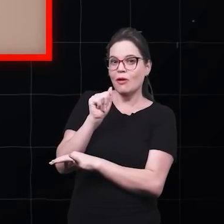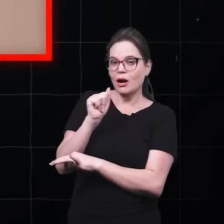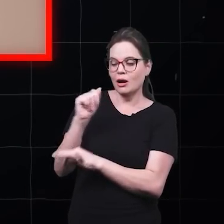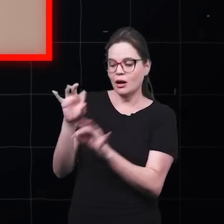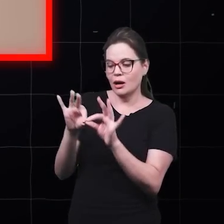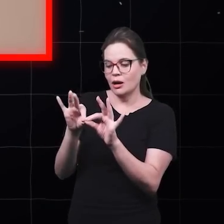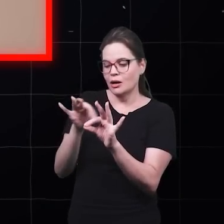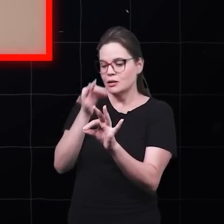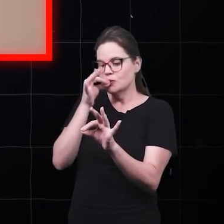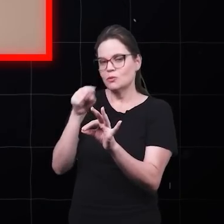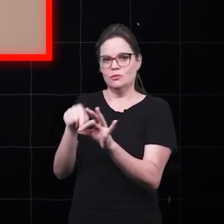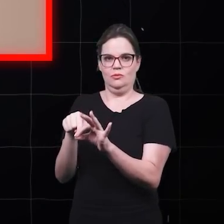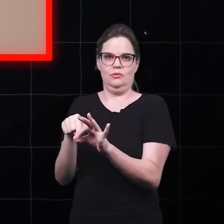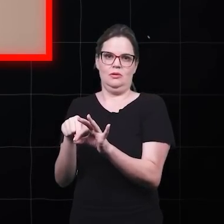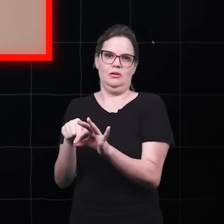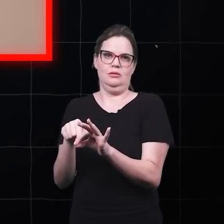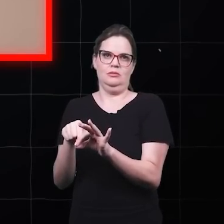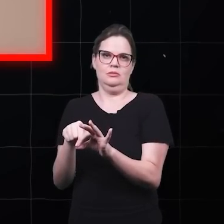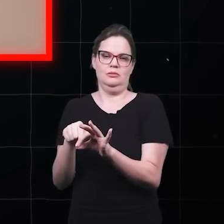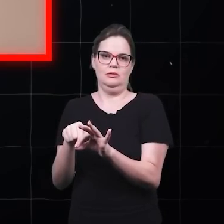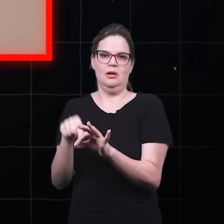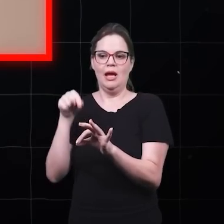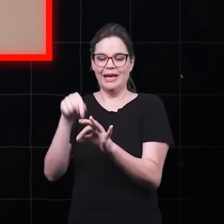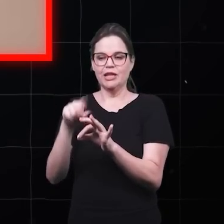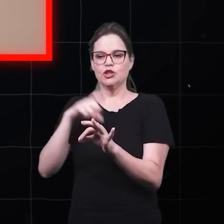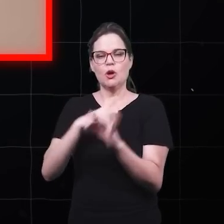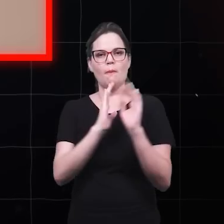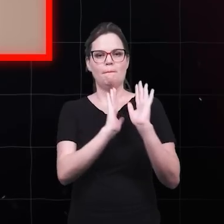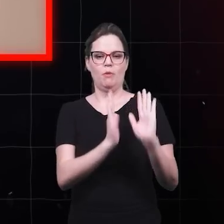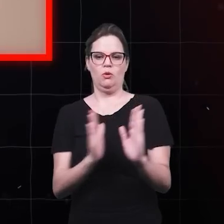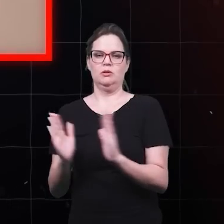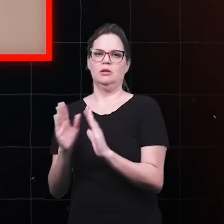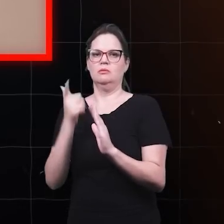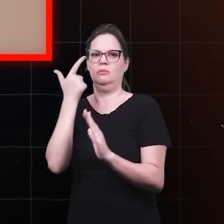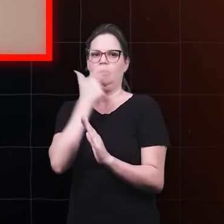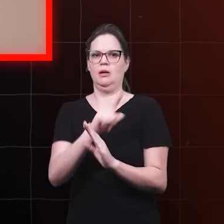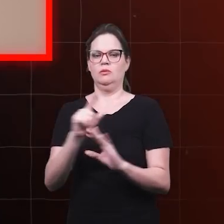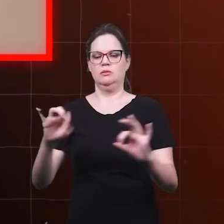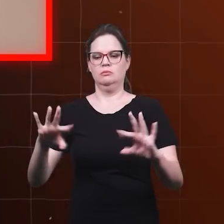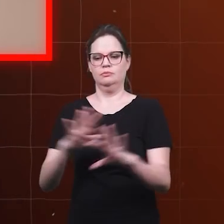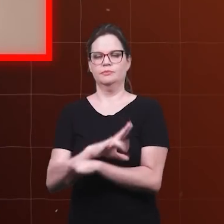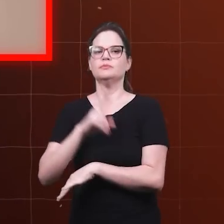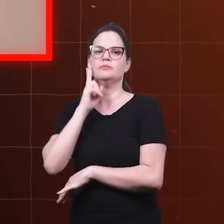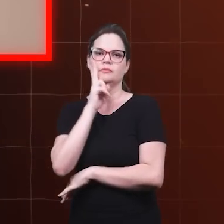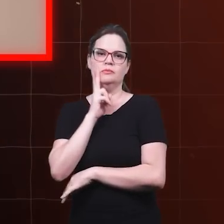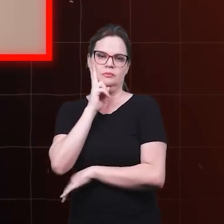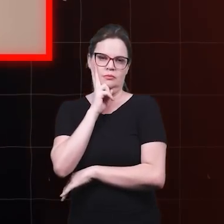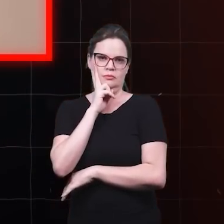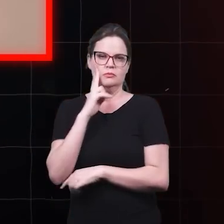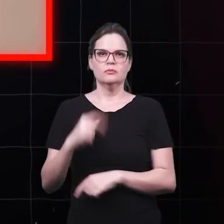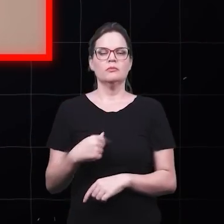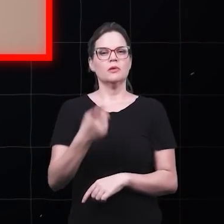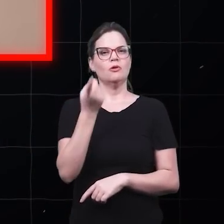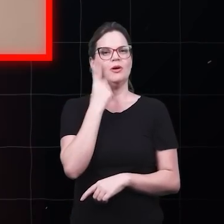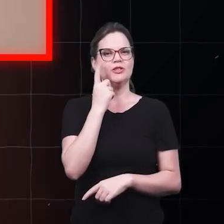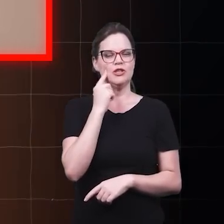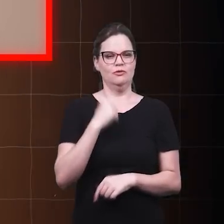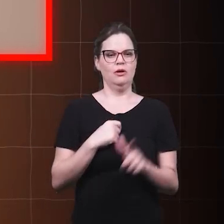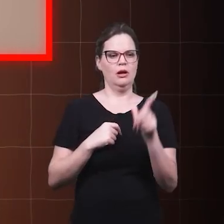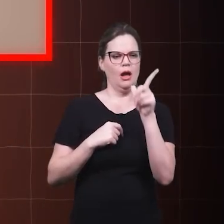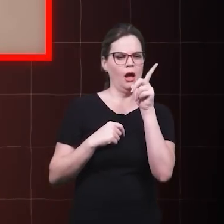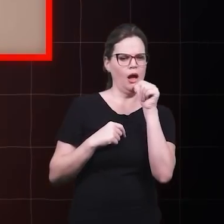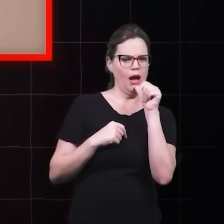usada para fermentação para produzir o vinho. Então nós vemos que transformar a água